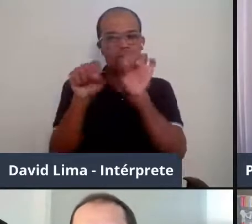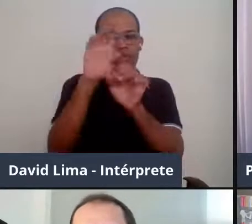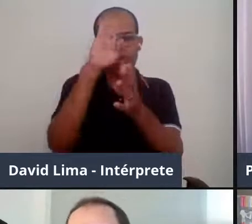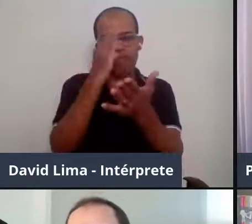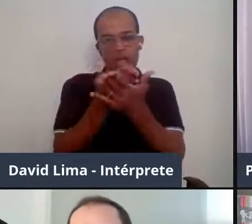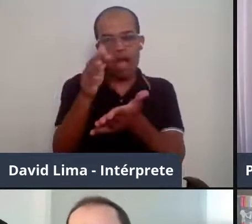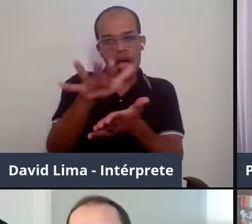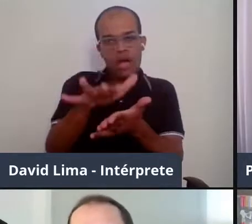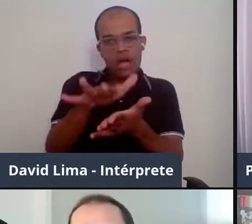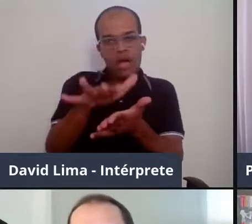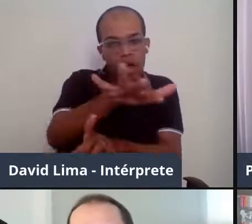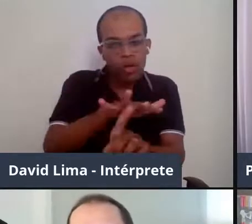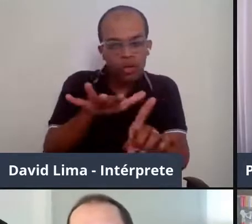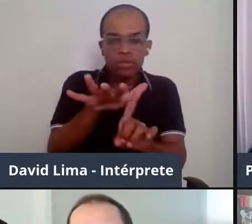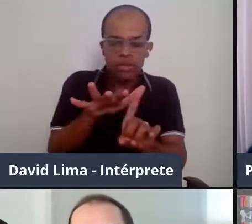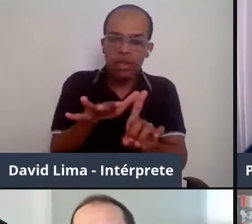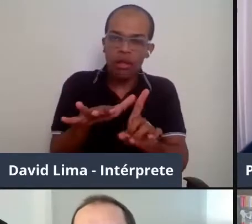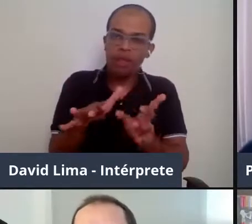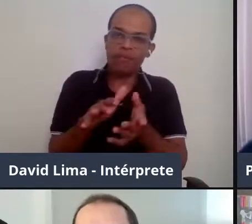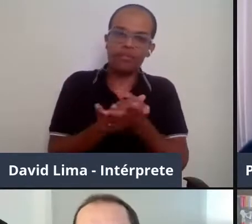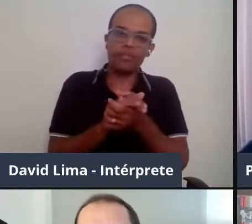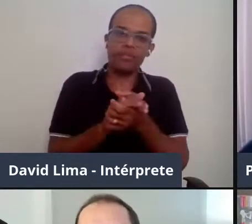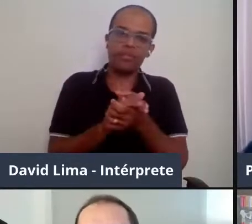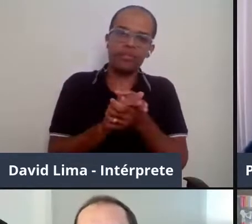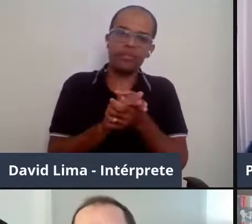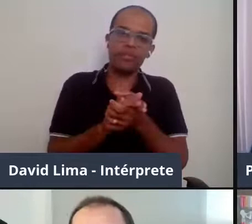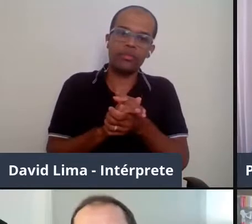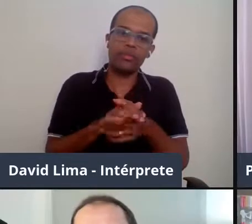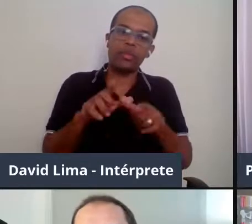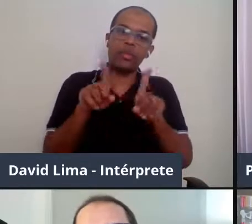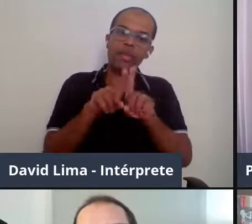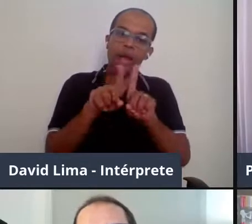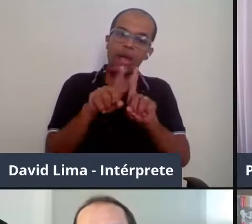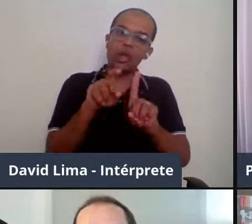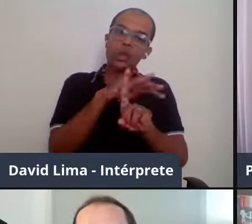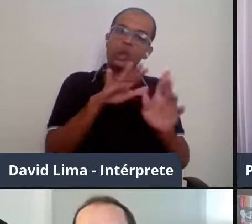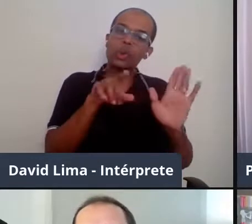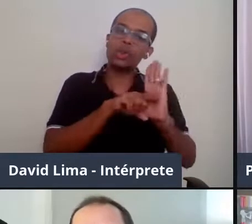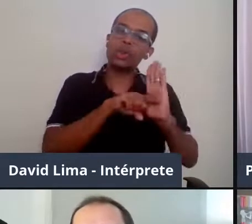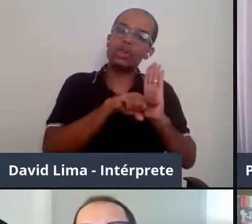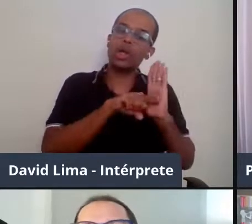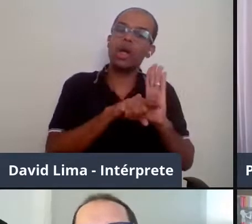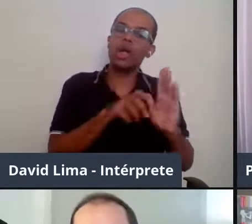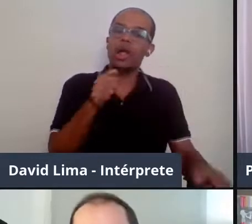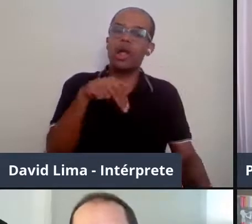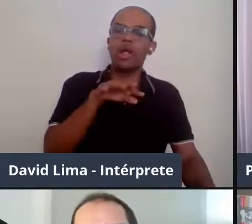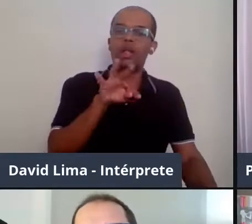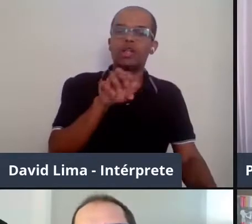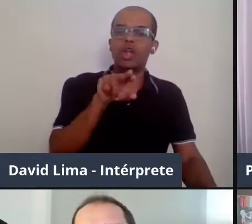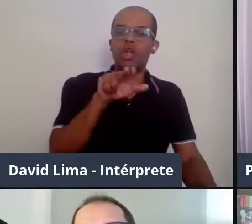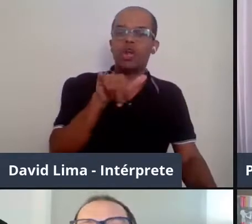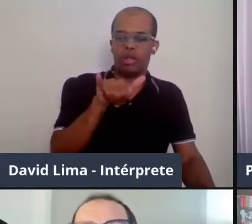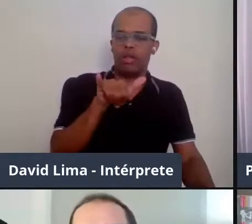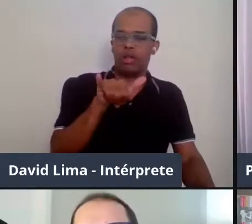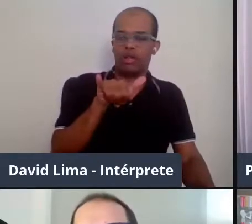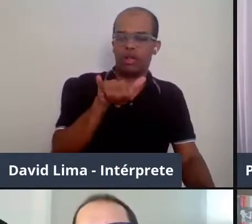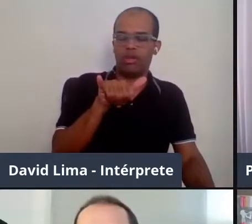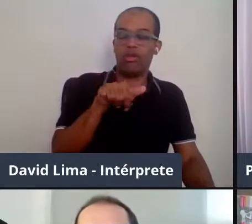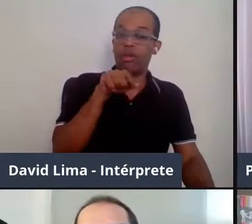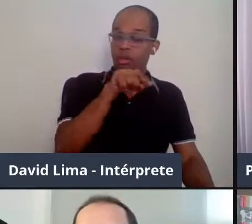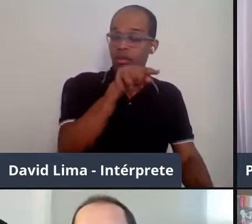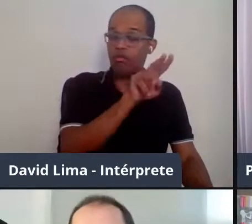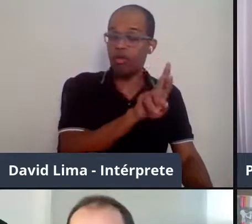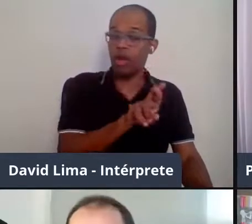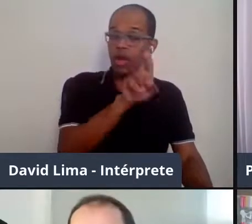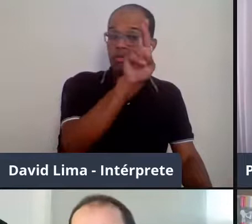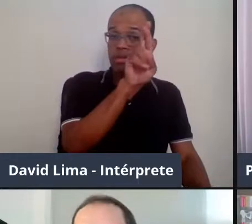sistema social, e não apenas um valor moral, e do sociólogo Anthony Giddens, inclusive que foi responsável